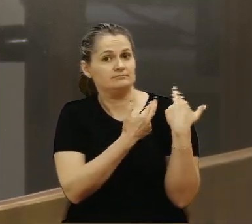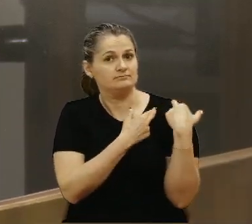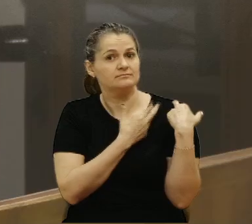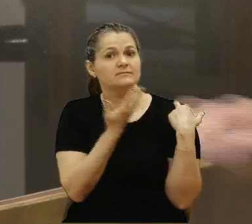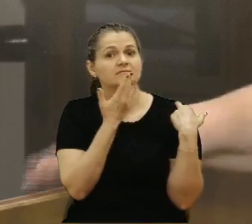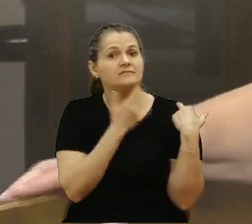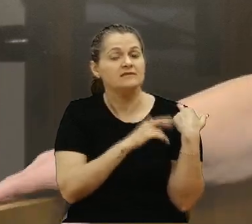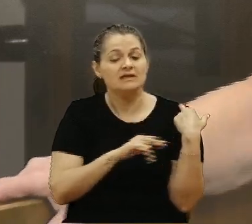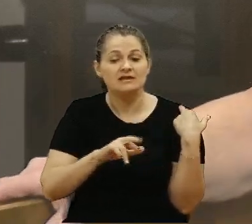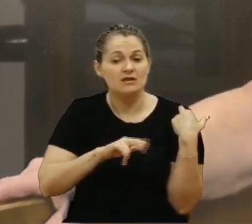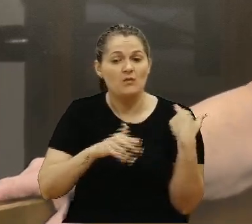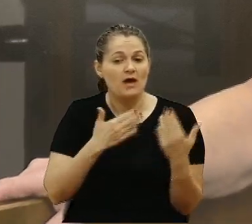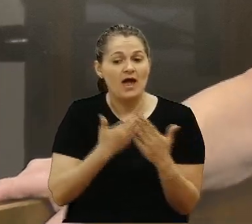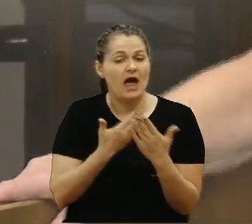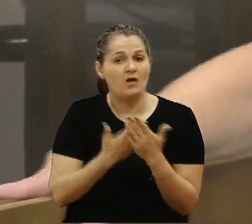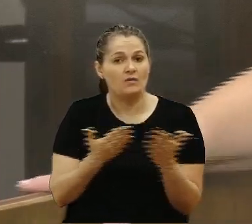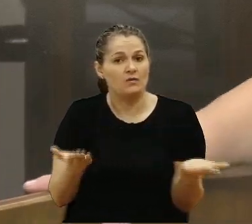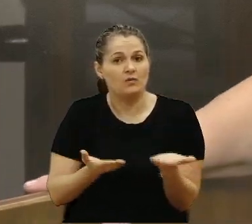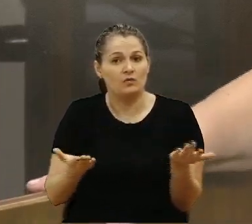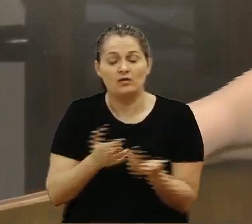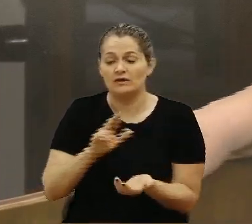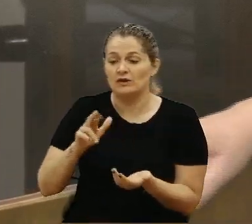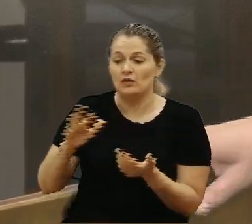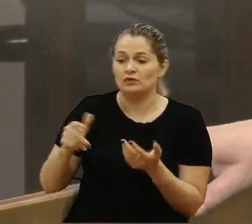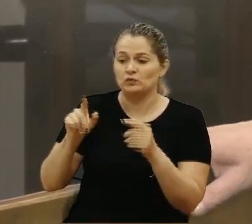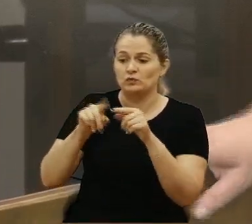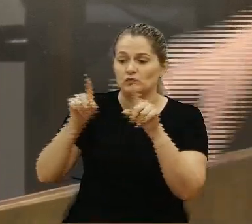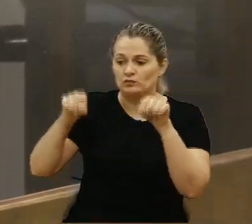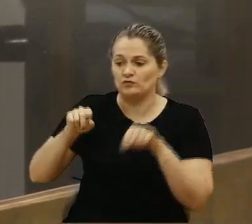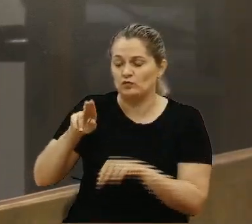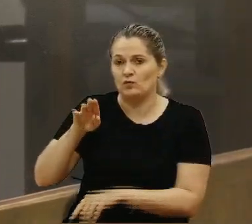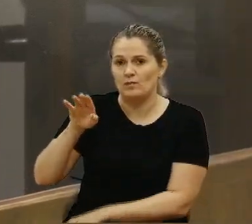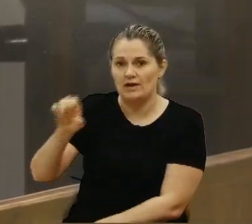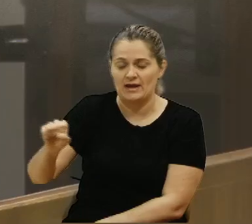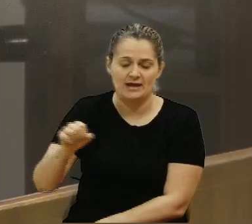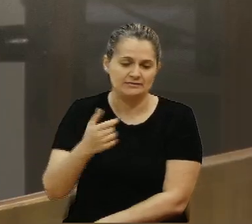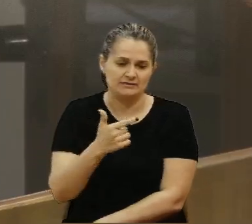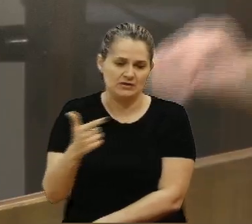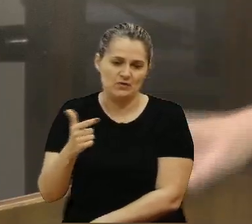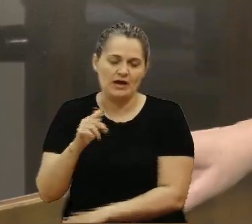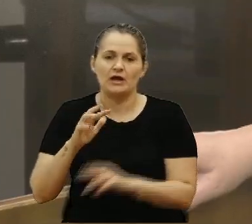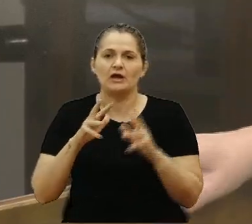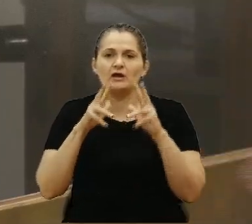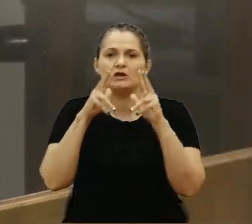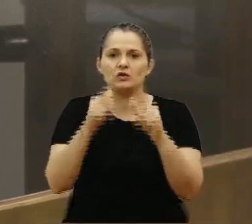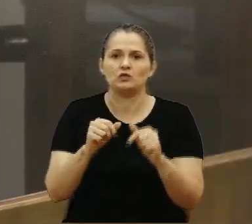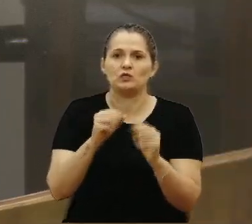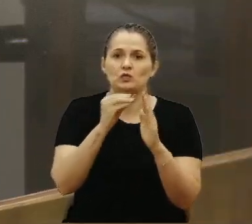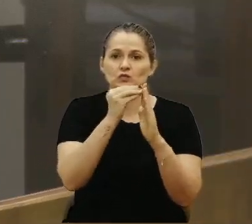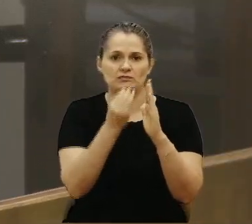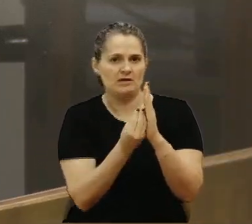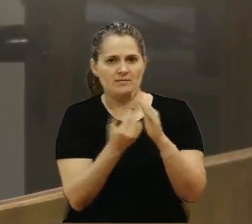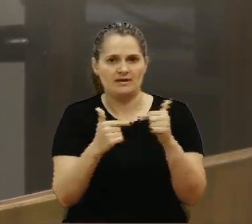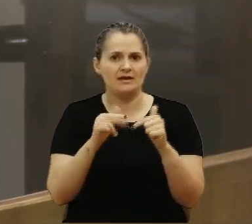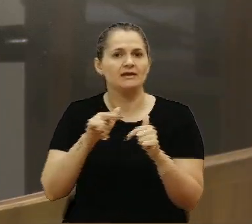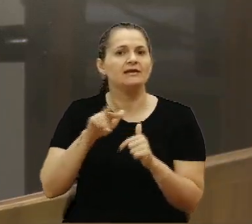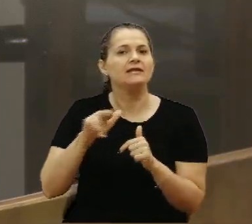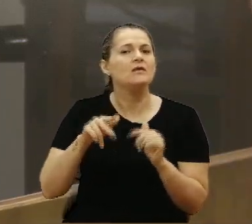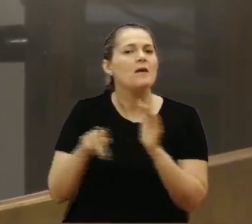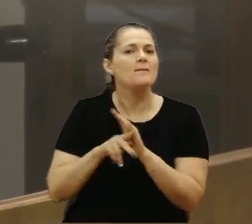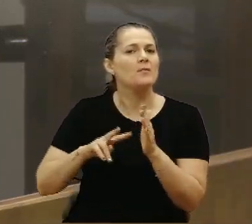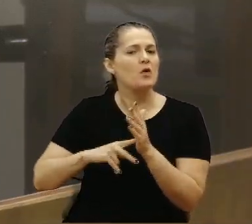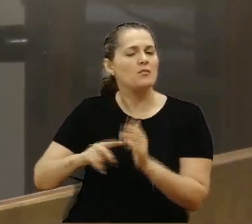escola hoje, de não terem todos os funcionários lá na UBS, ou não estar todo mundo no SAMAI trabalhando, não é do